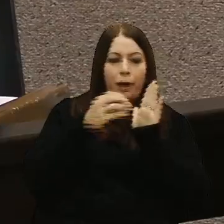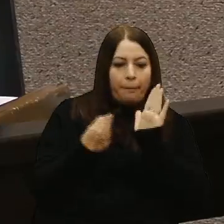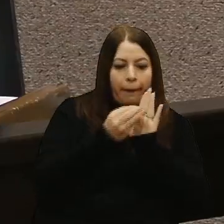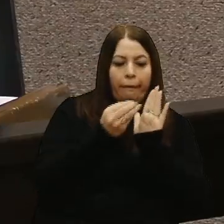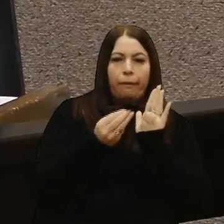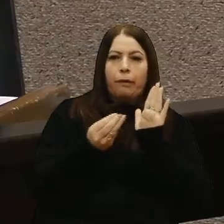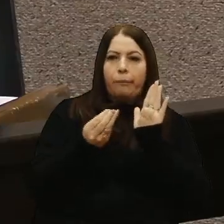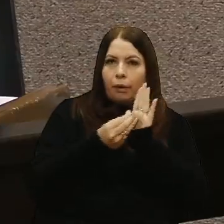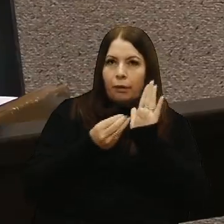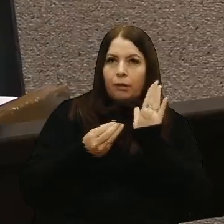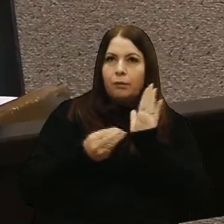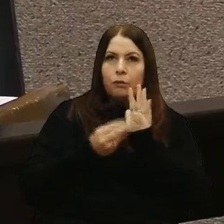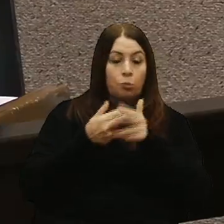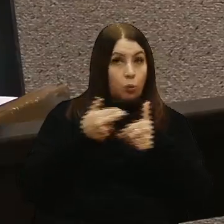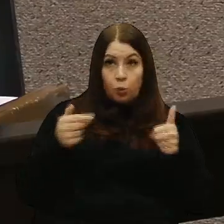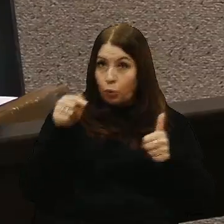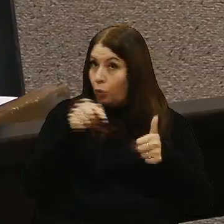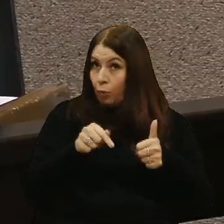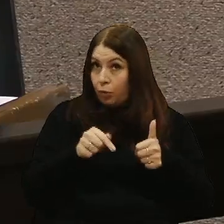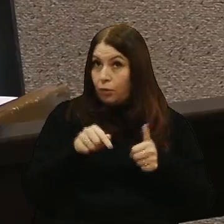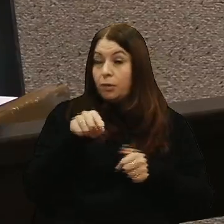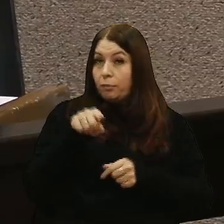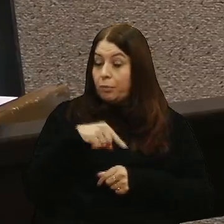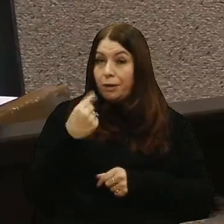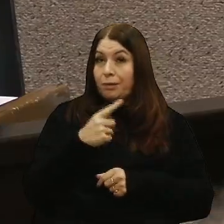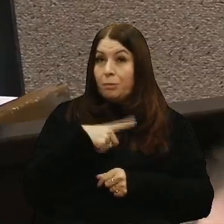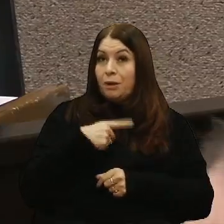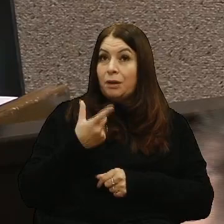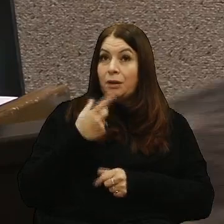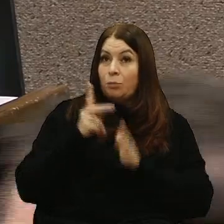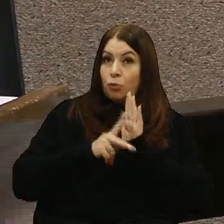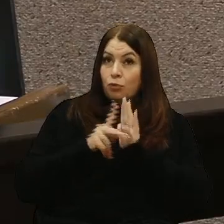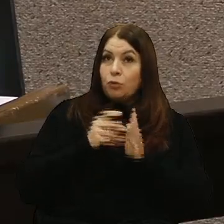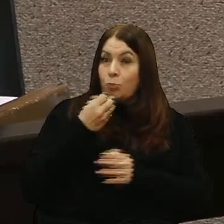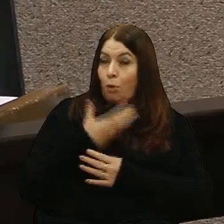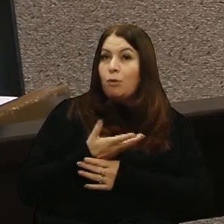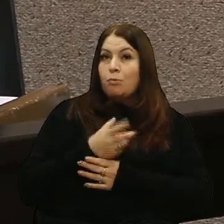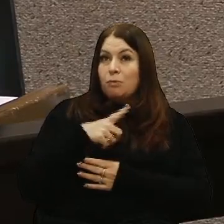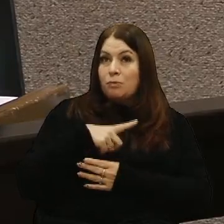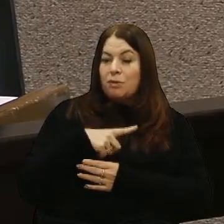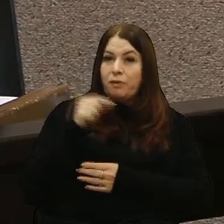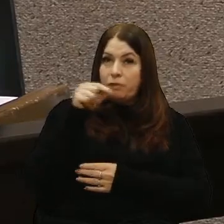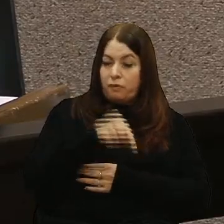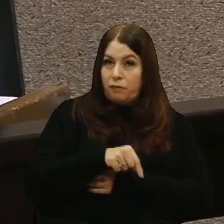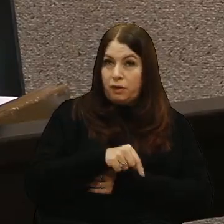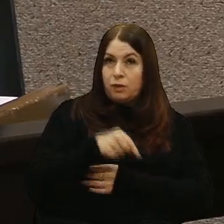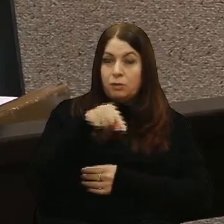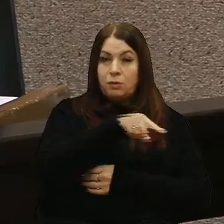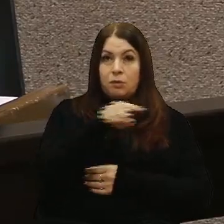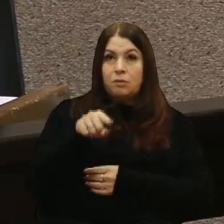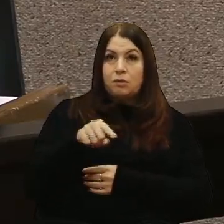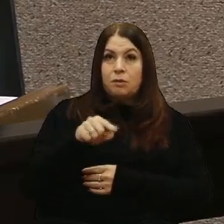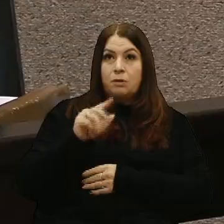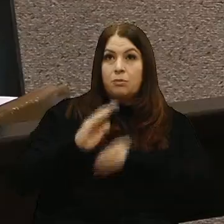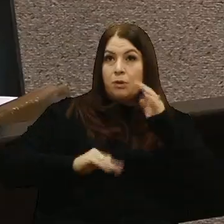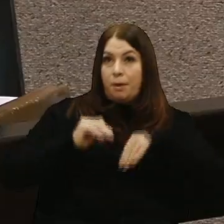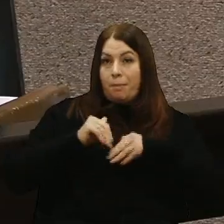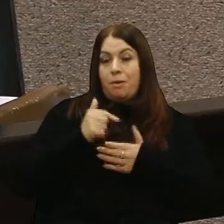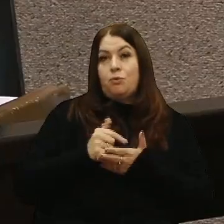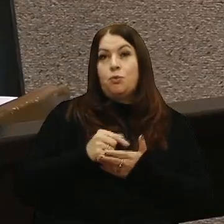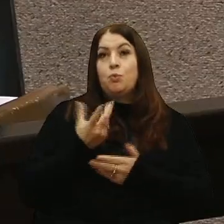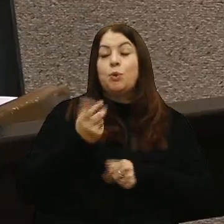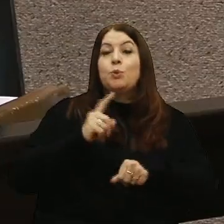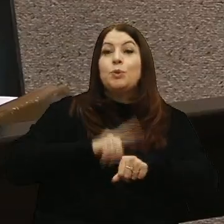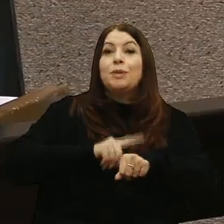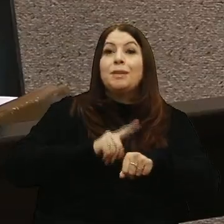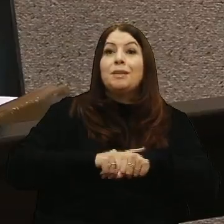gente tem várias situações, mas a gente quer que os projetos bons, né, venham e sejam executados, né? Quanto tempo